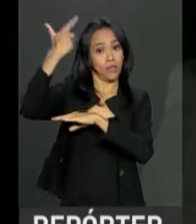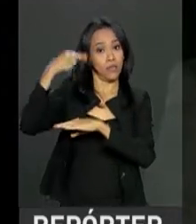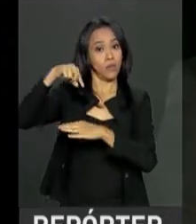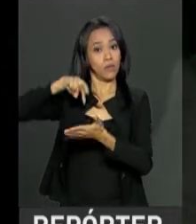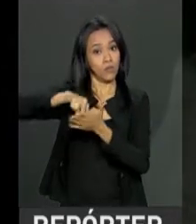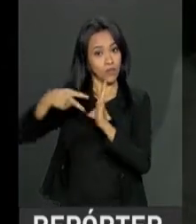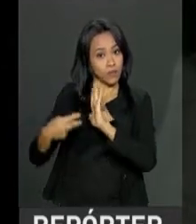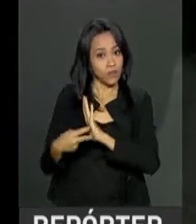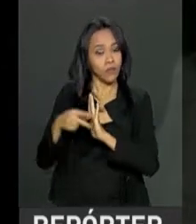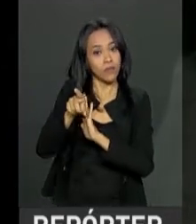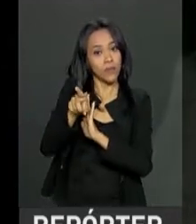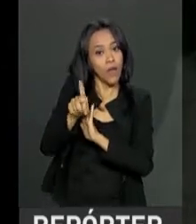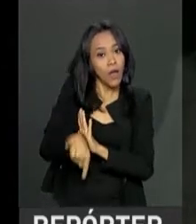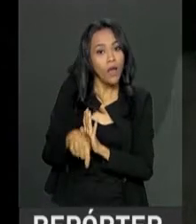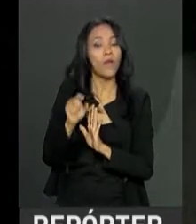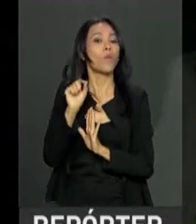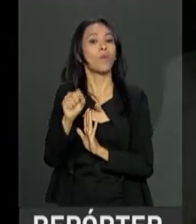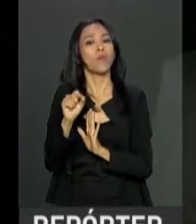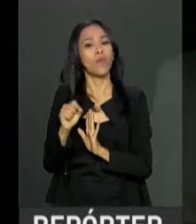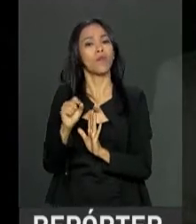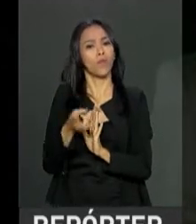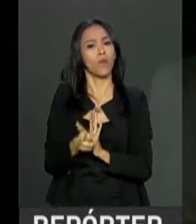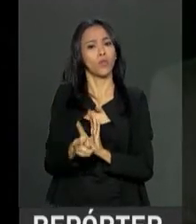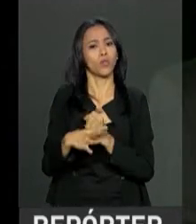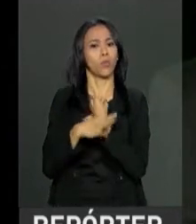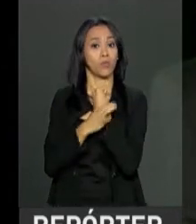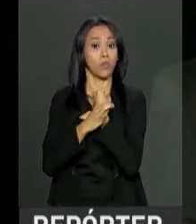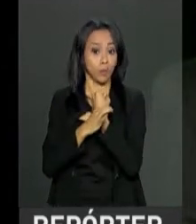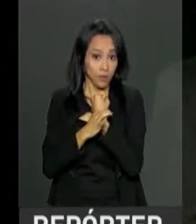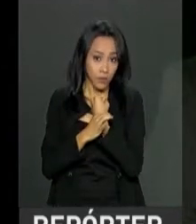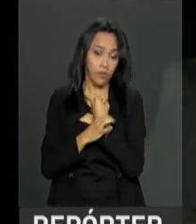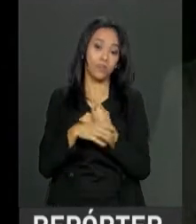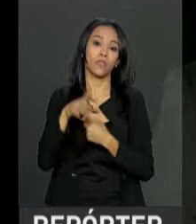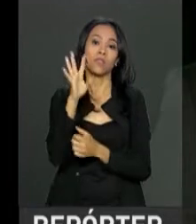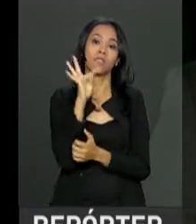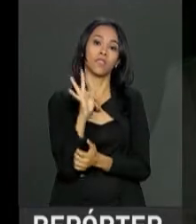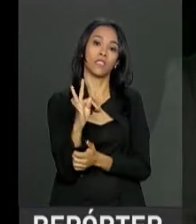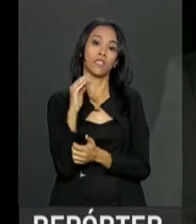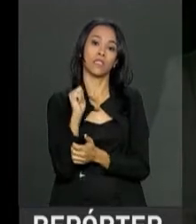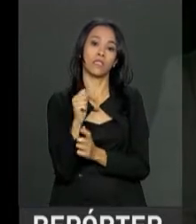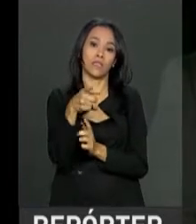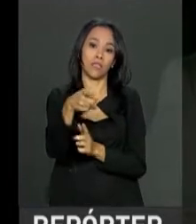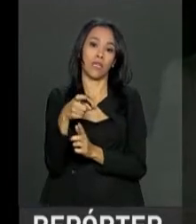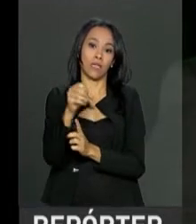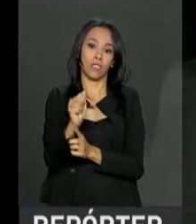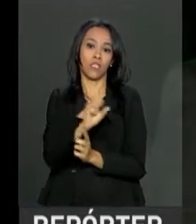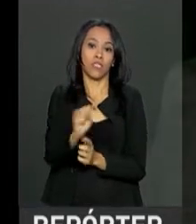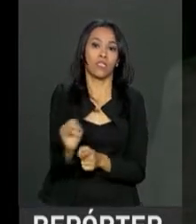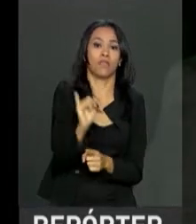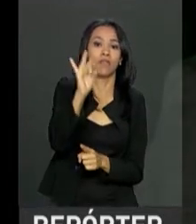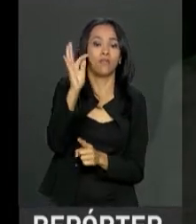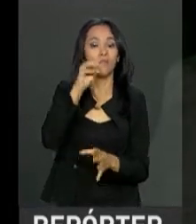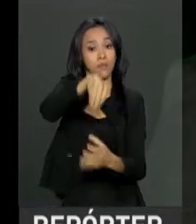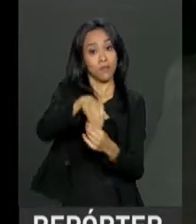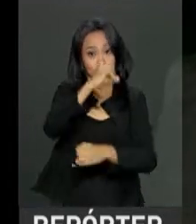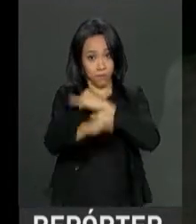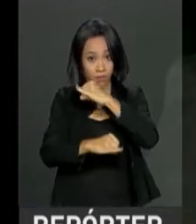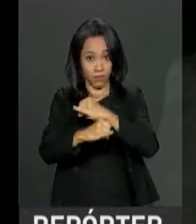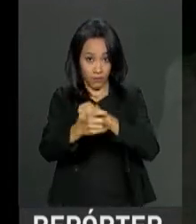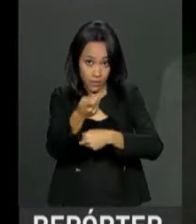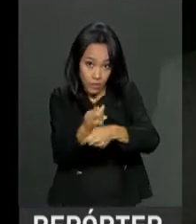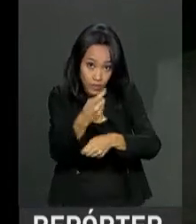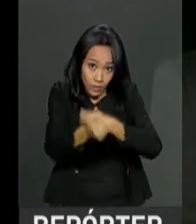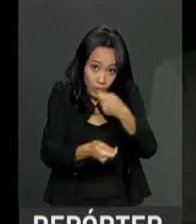passo para a obtenção de forma sustentável de taxas de inflação mais baixas na economia brasileira há